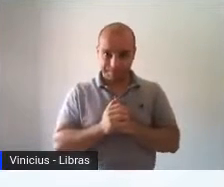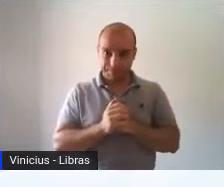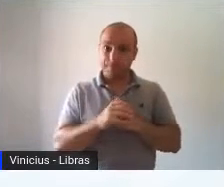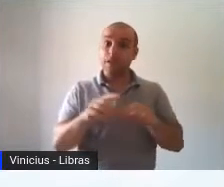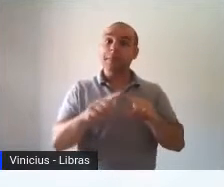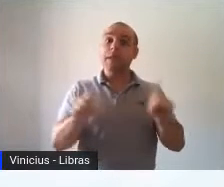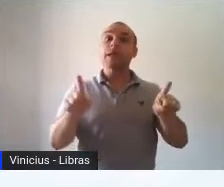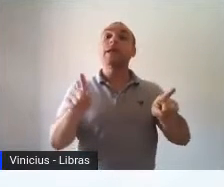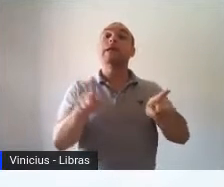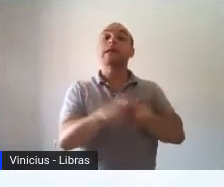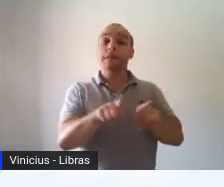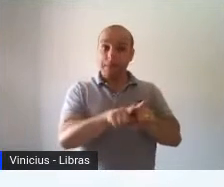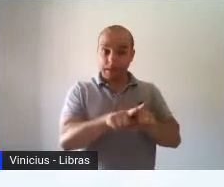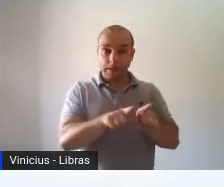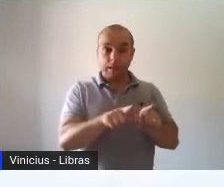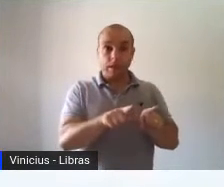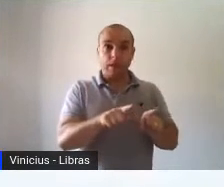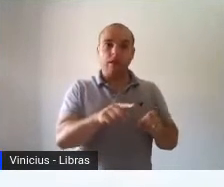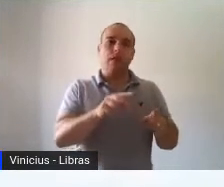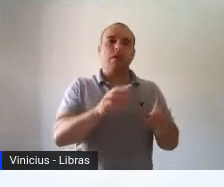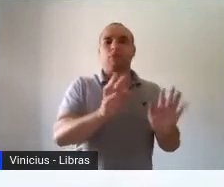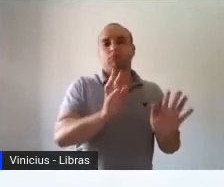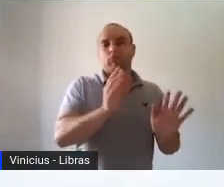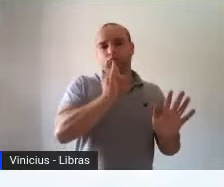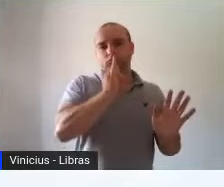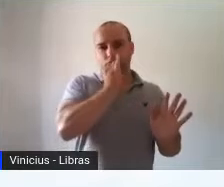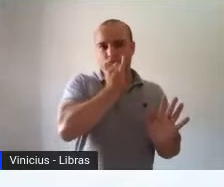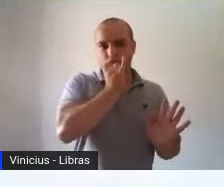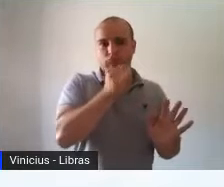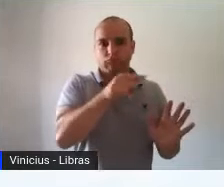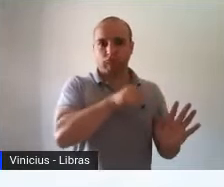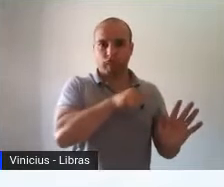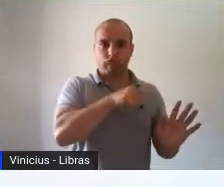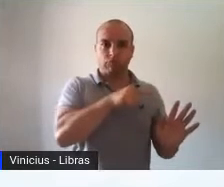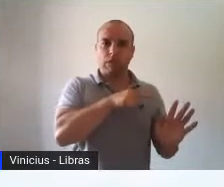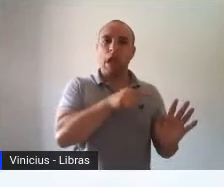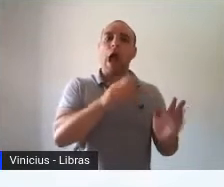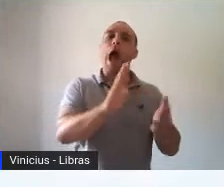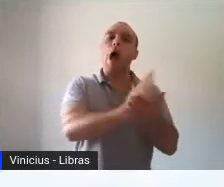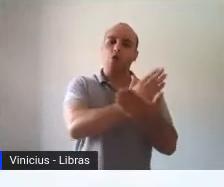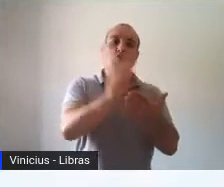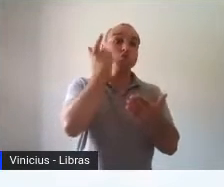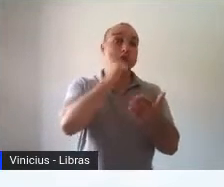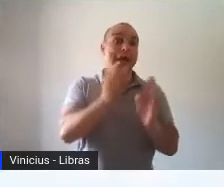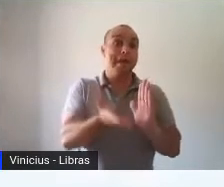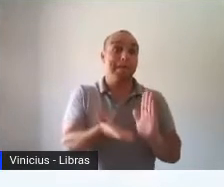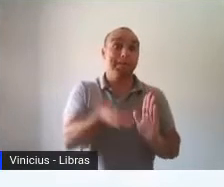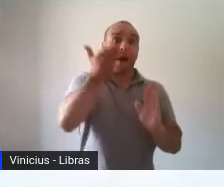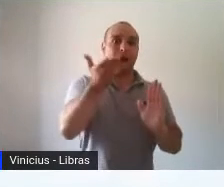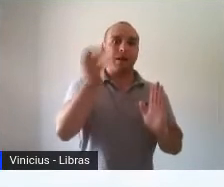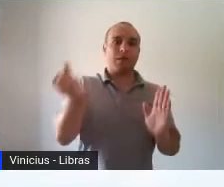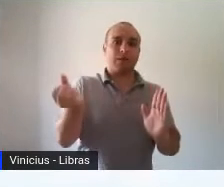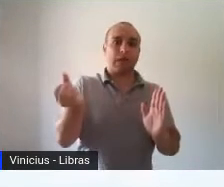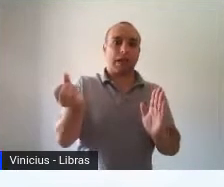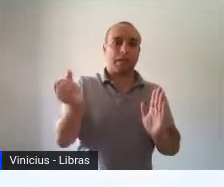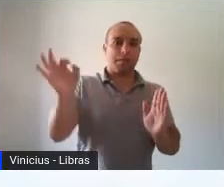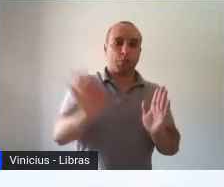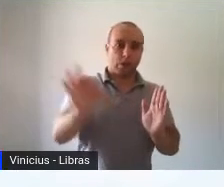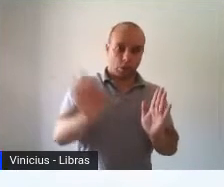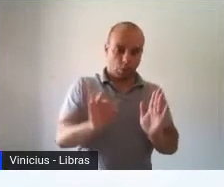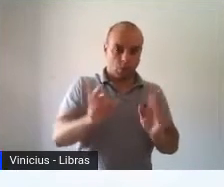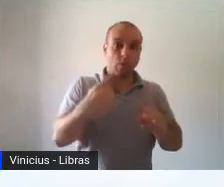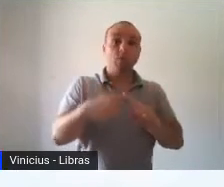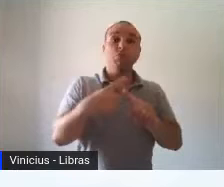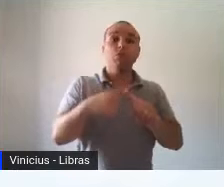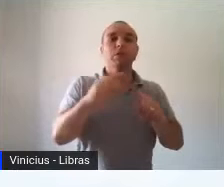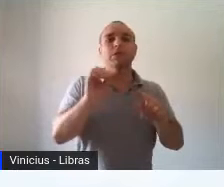hora sempre para cima. Então, a maioria dos pisos teve um reajuste um pouco acima de 6%. Né? Então, apesar de toda a